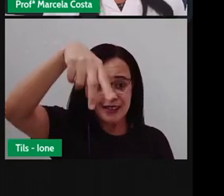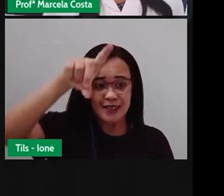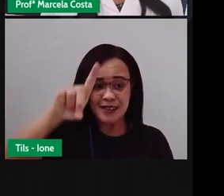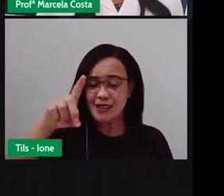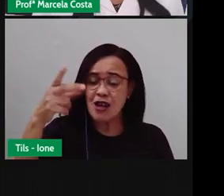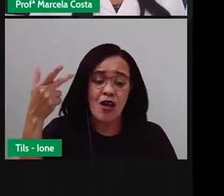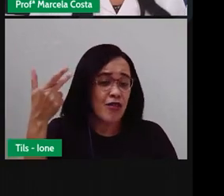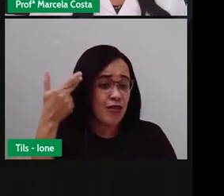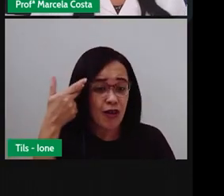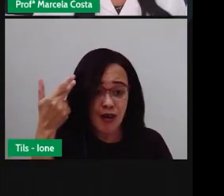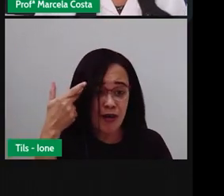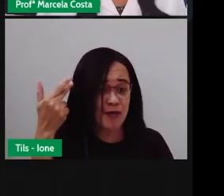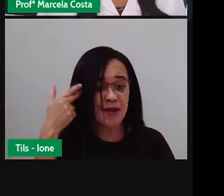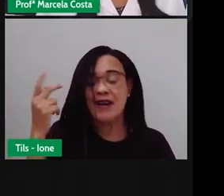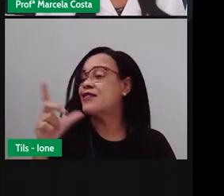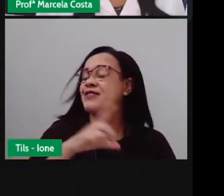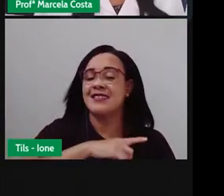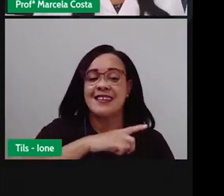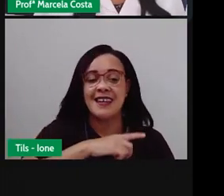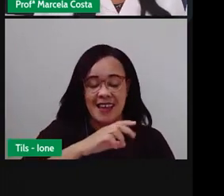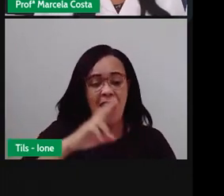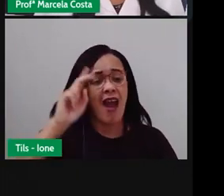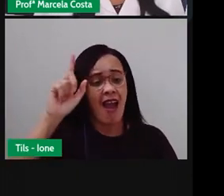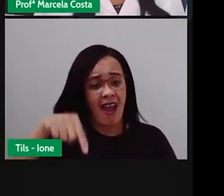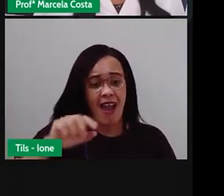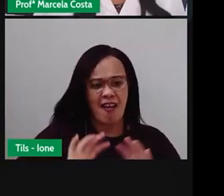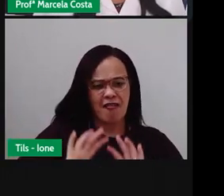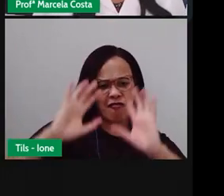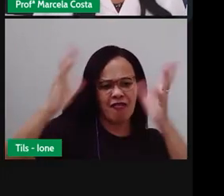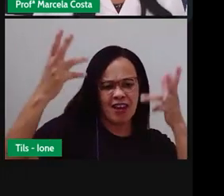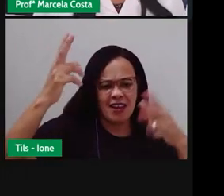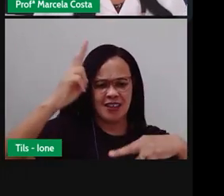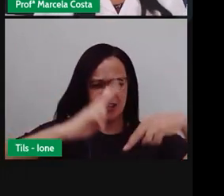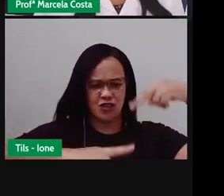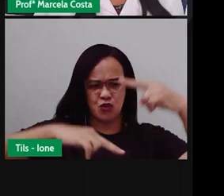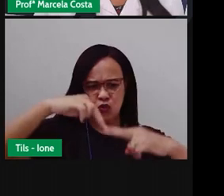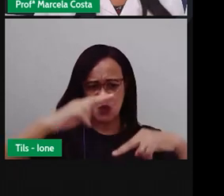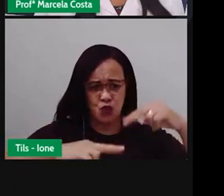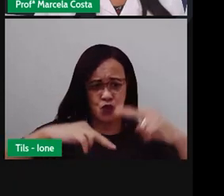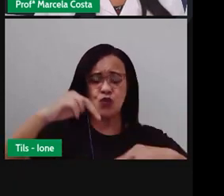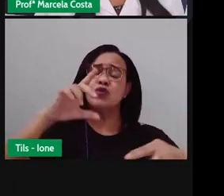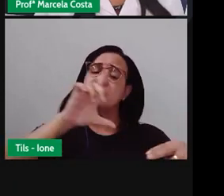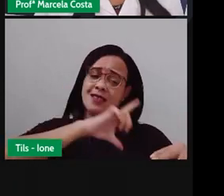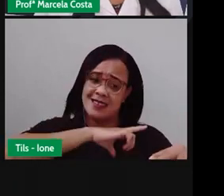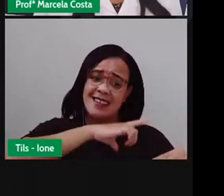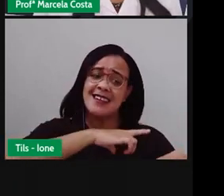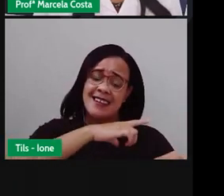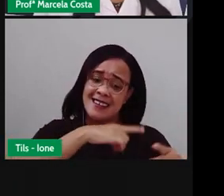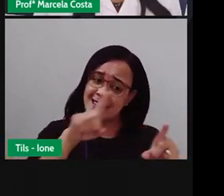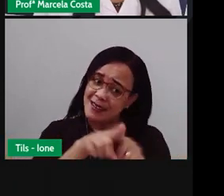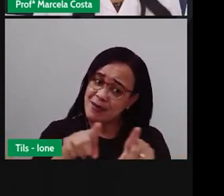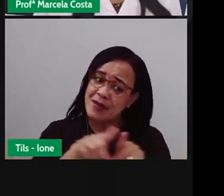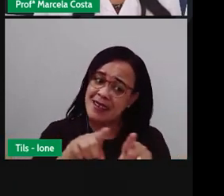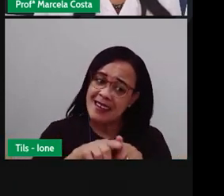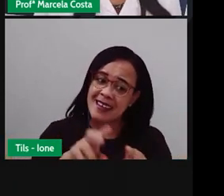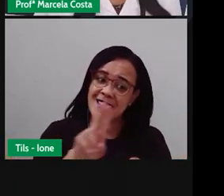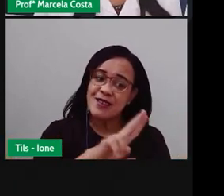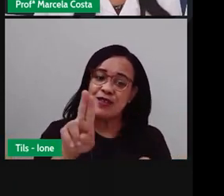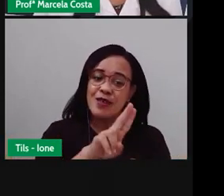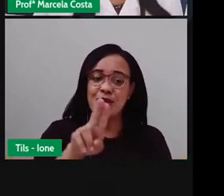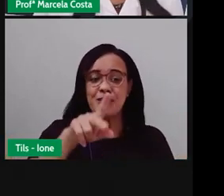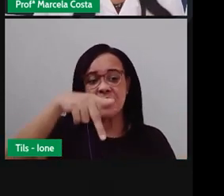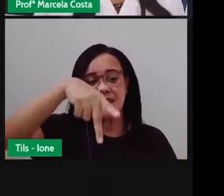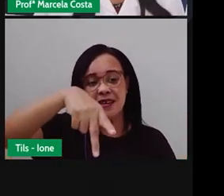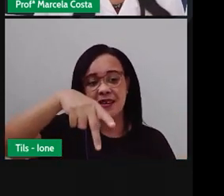período dos festejos juninos, que é a pamonha. Ó,